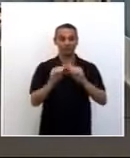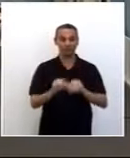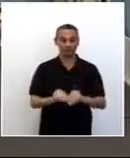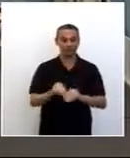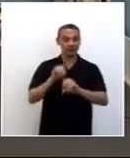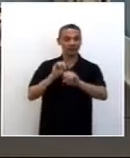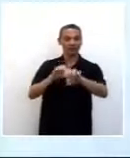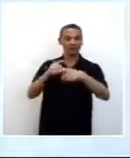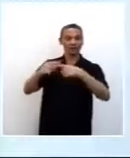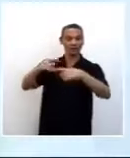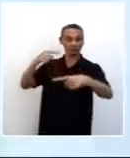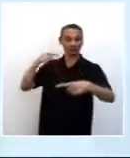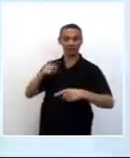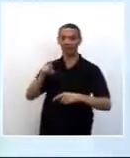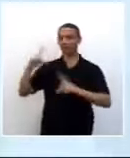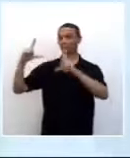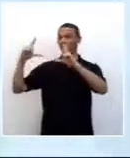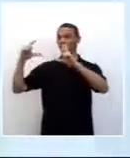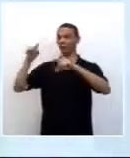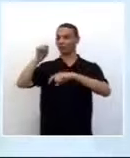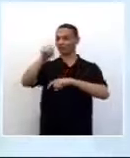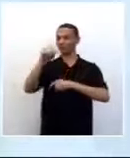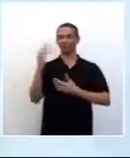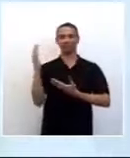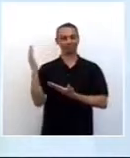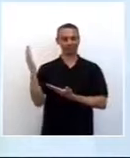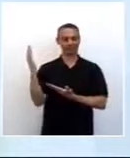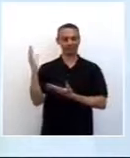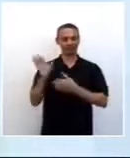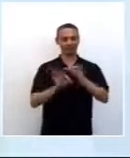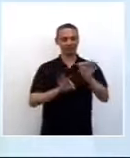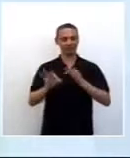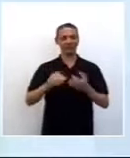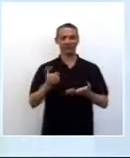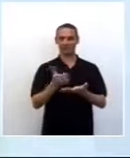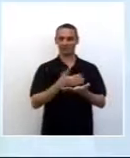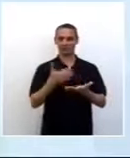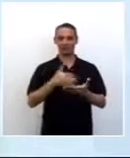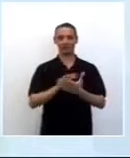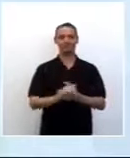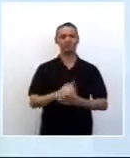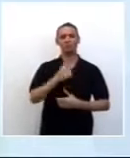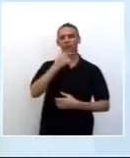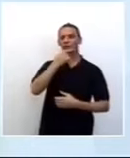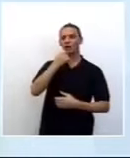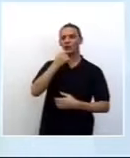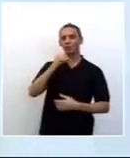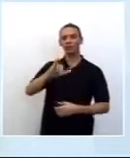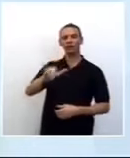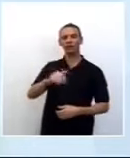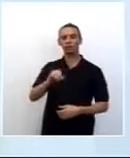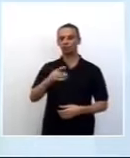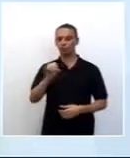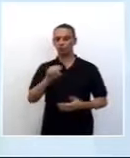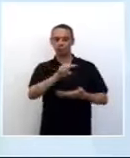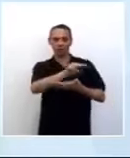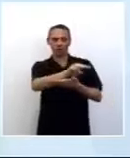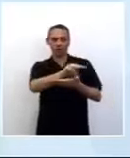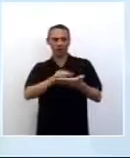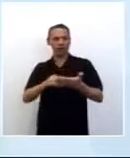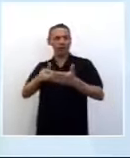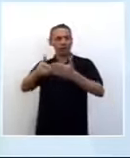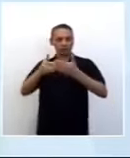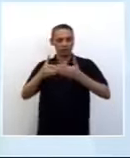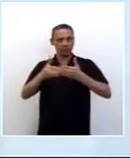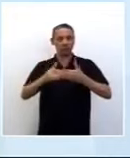passada dá um print aí para você organizar o seu caderno e eu vou aqui vou pedir para o João ler né Um pouquinho também então você pode ler